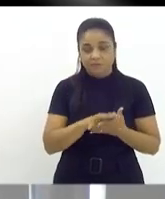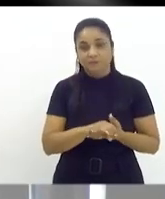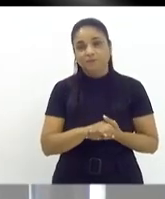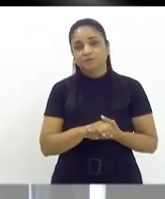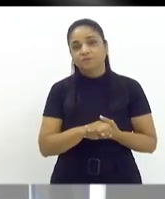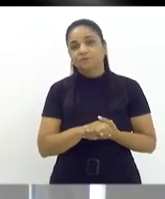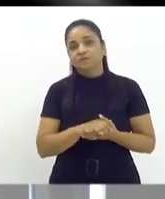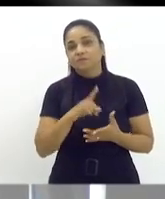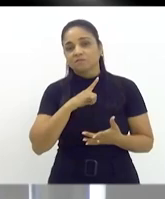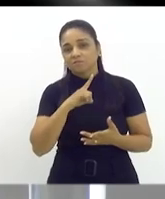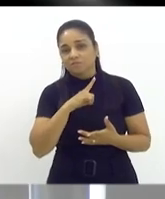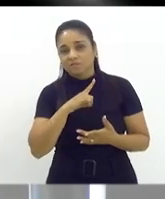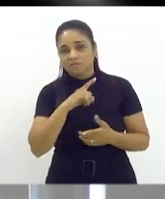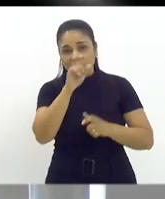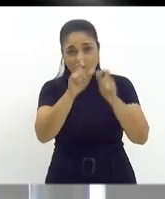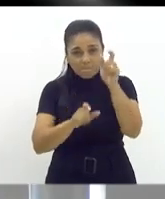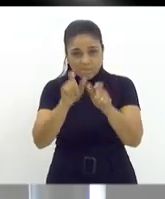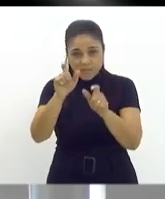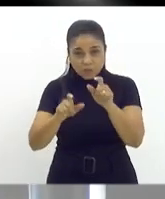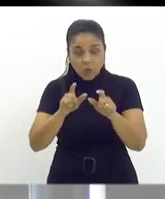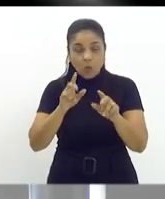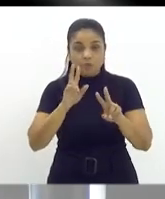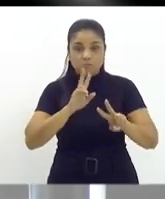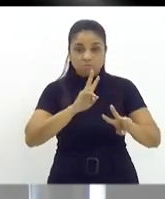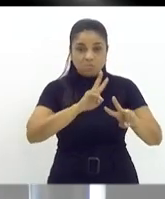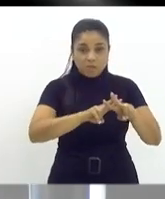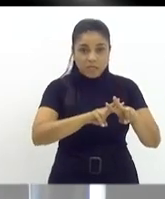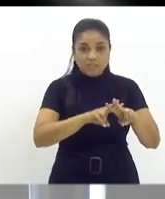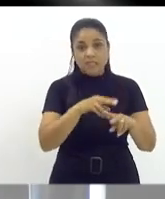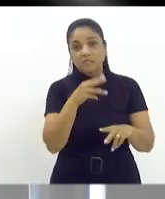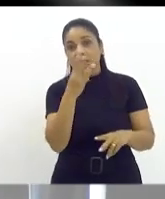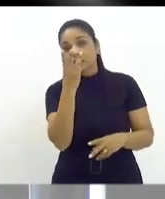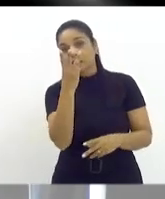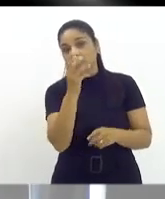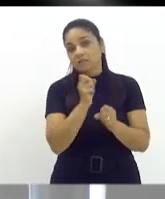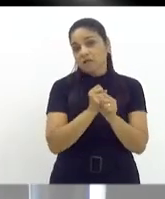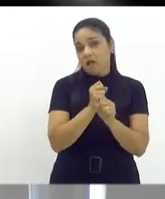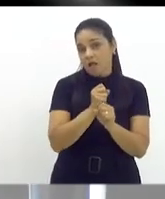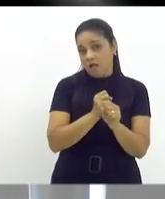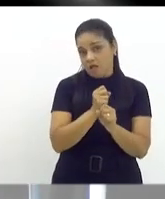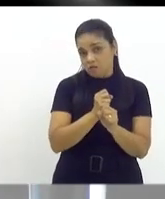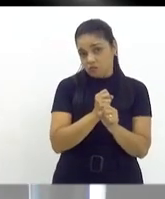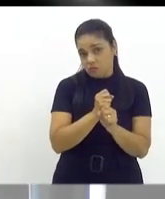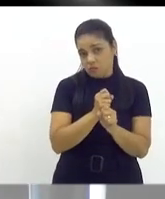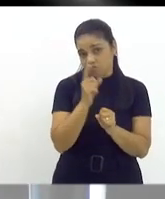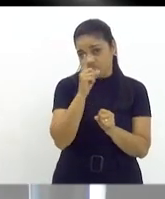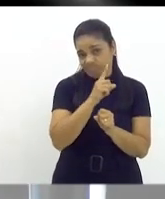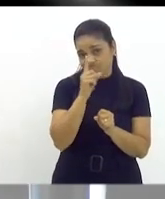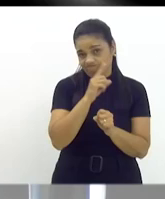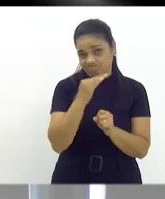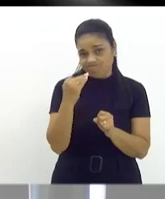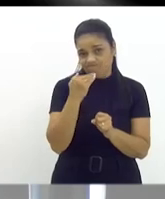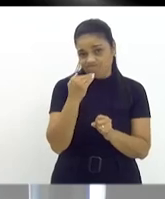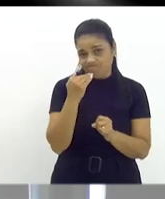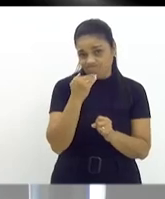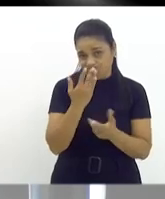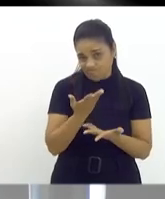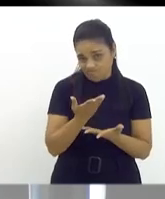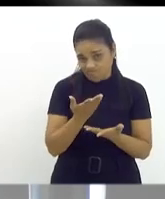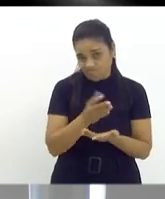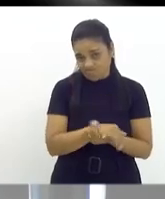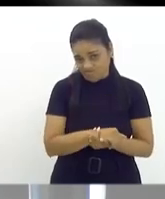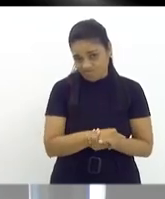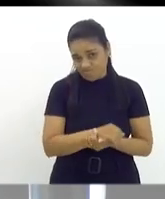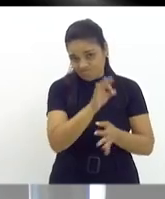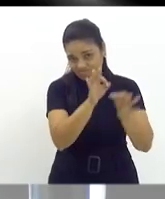nós tivemos pessoas que chegaram a ficar presas em torno de 3 anos de forma equivocada então